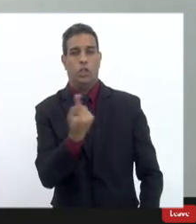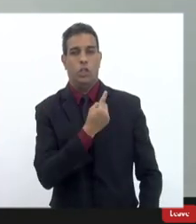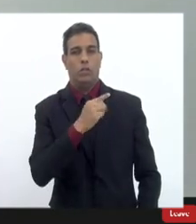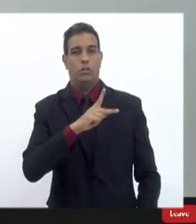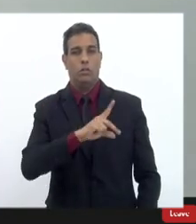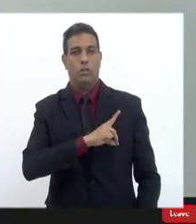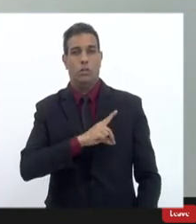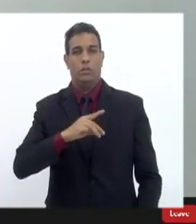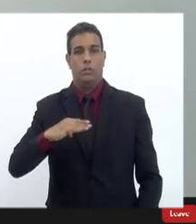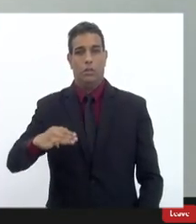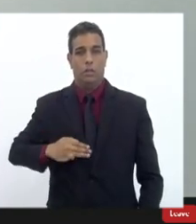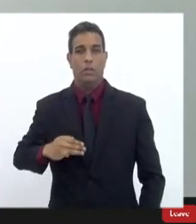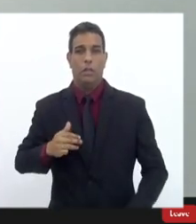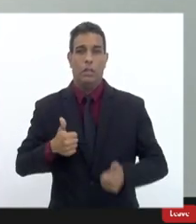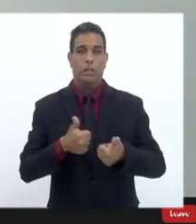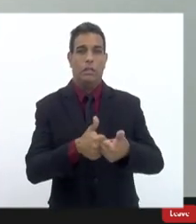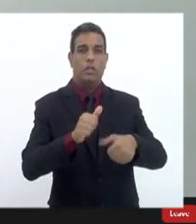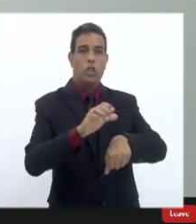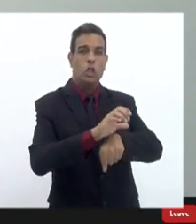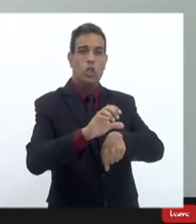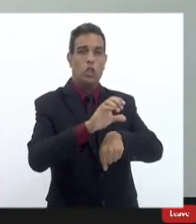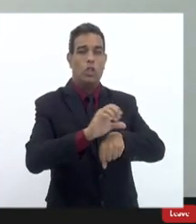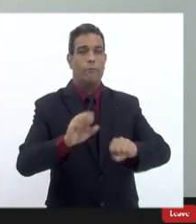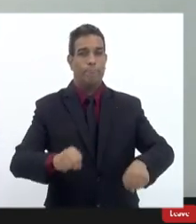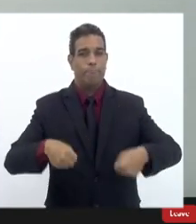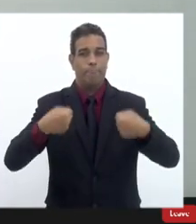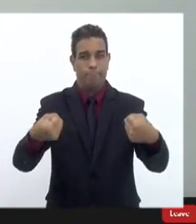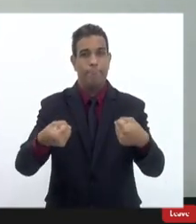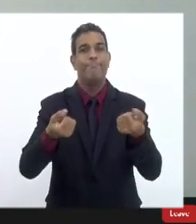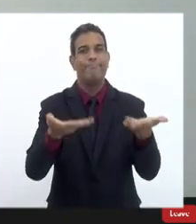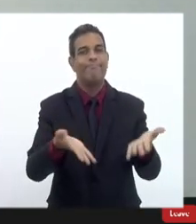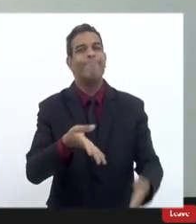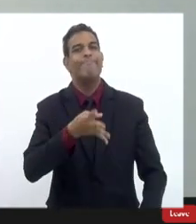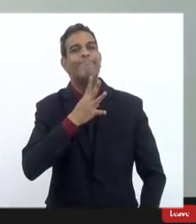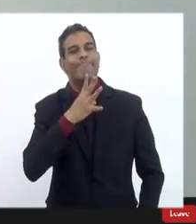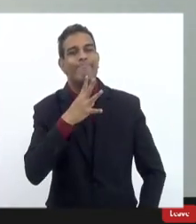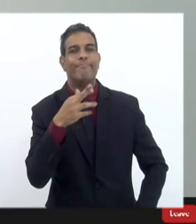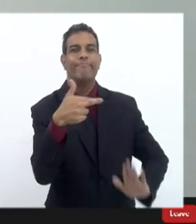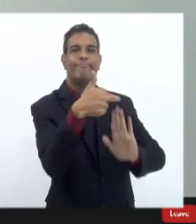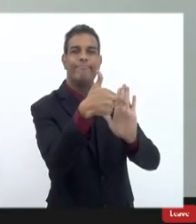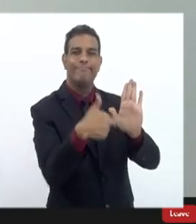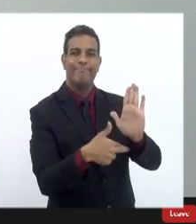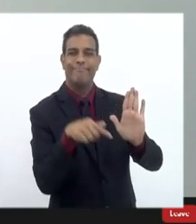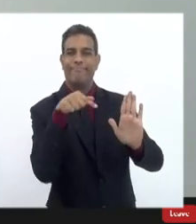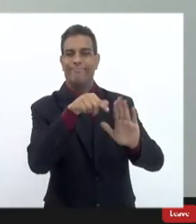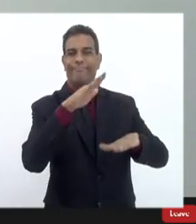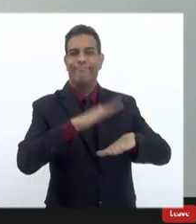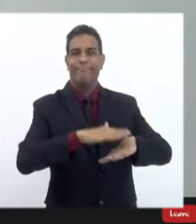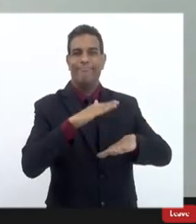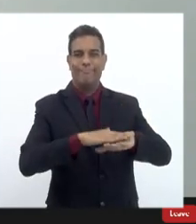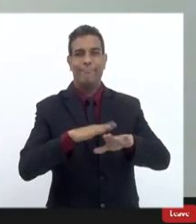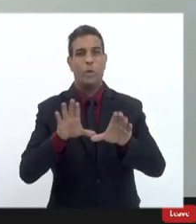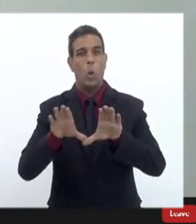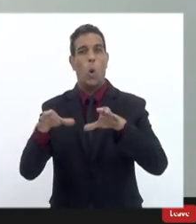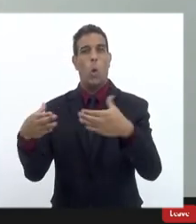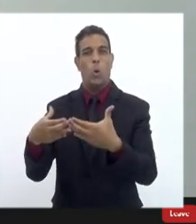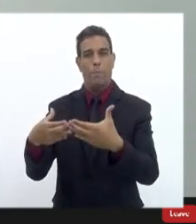missão constitucional de defender. Eu já tinha recebido o relatório, Flávio, que a Comissão de